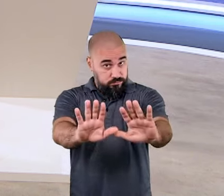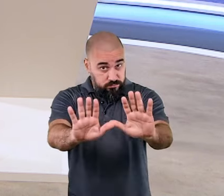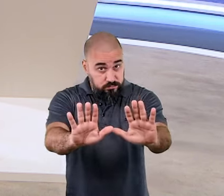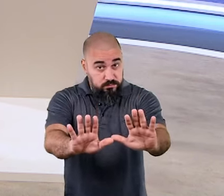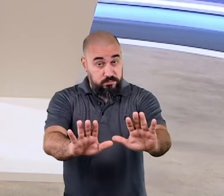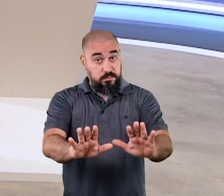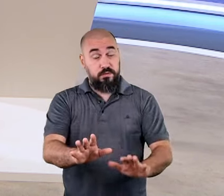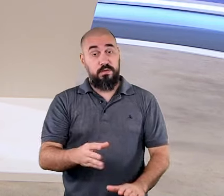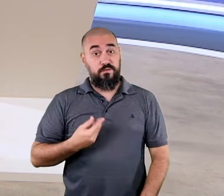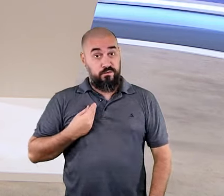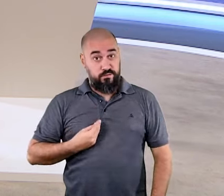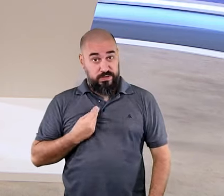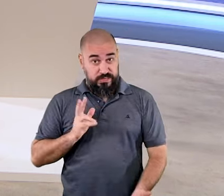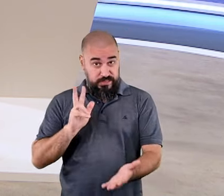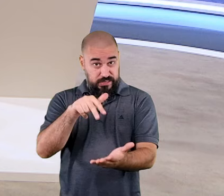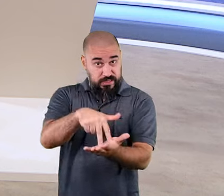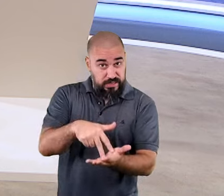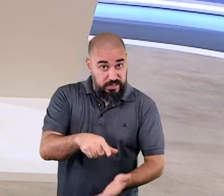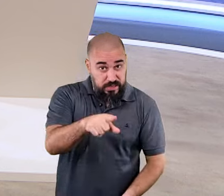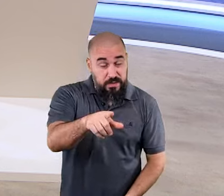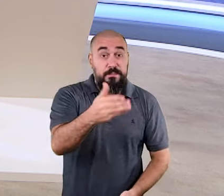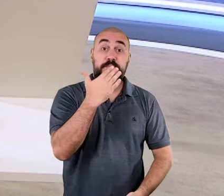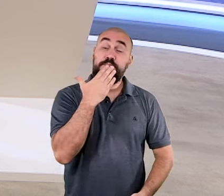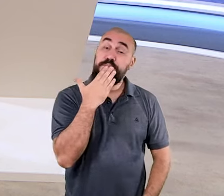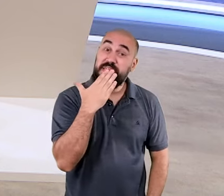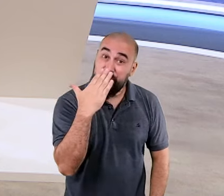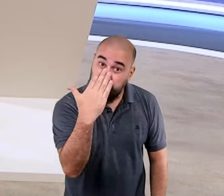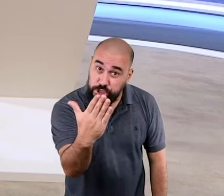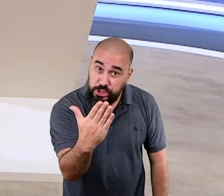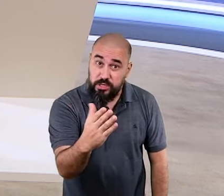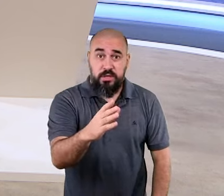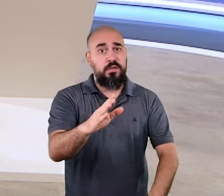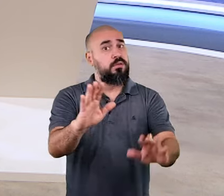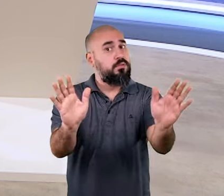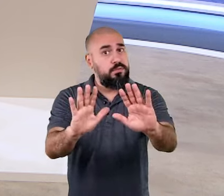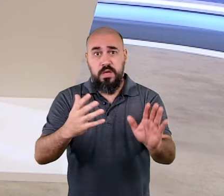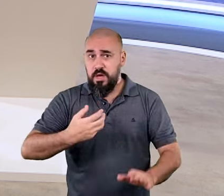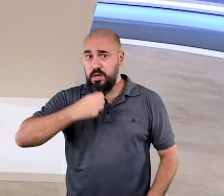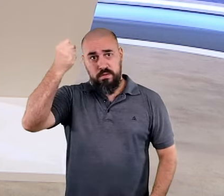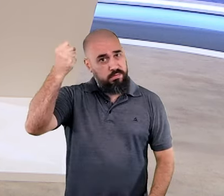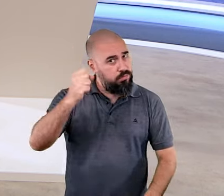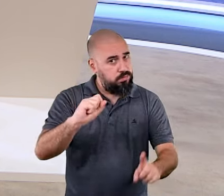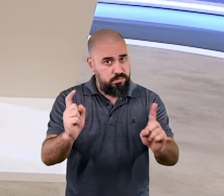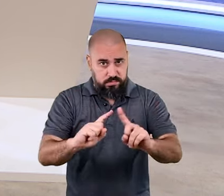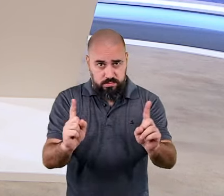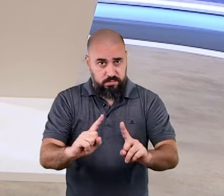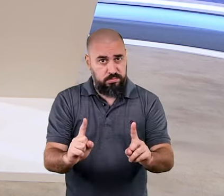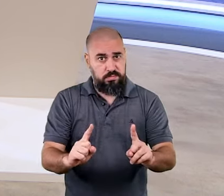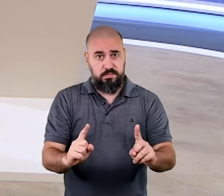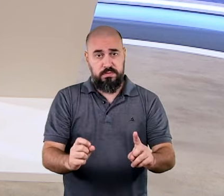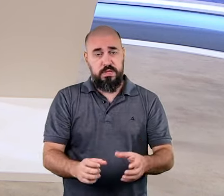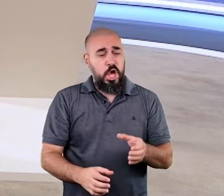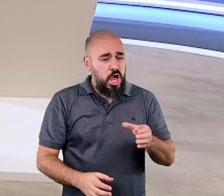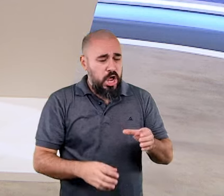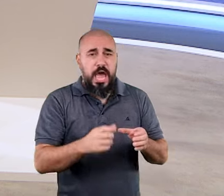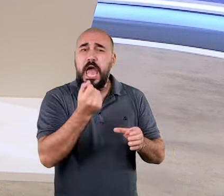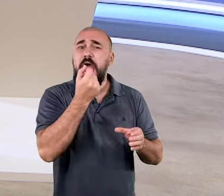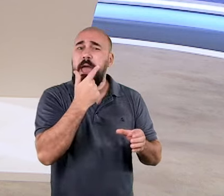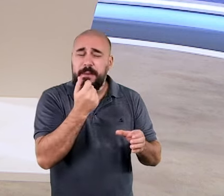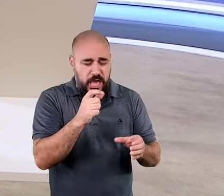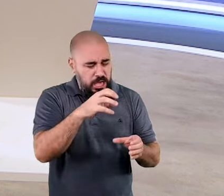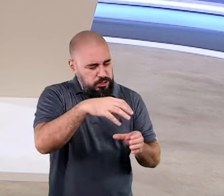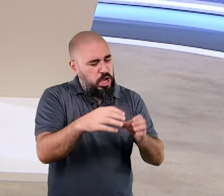Jesus para apelar ao seu coração e dizer: não faça nada contra a sua vida. Há